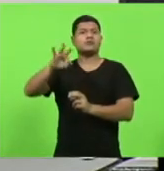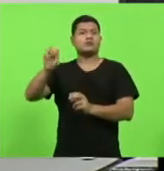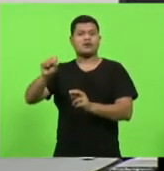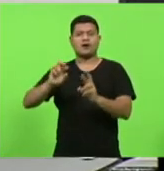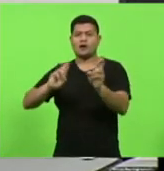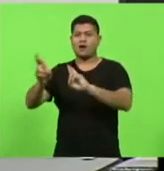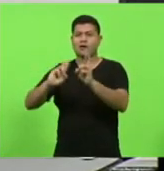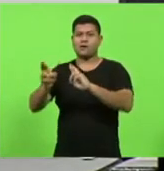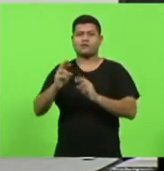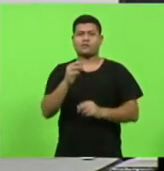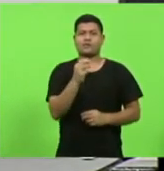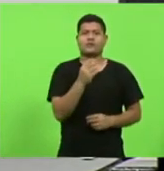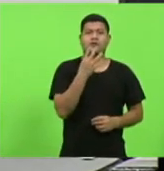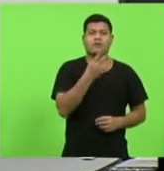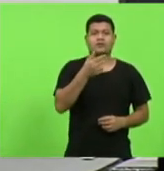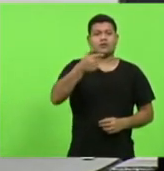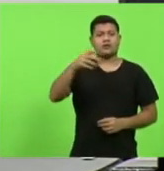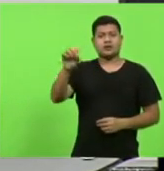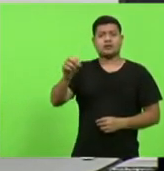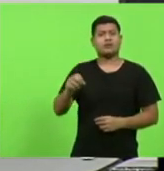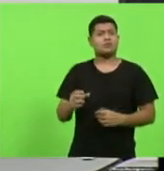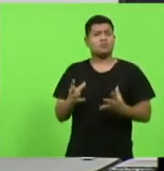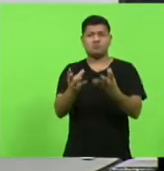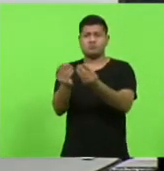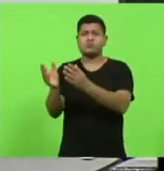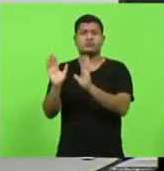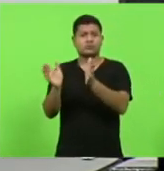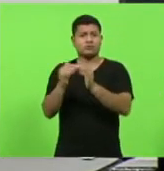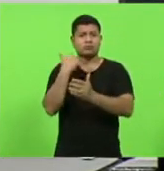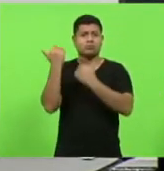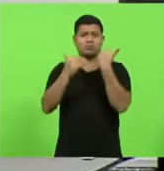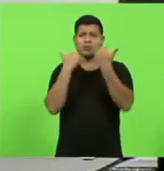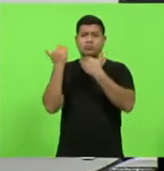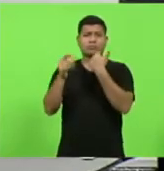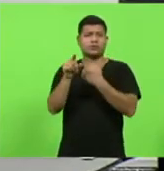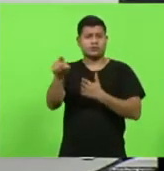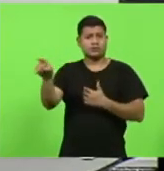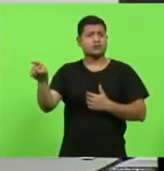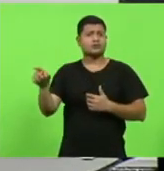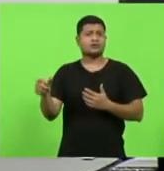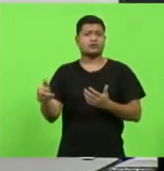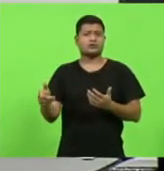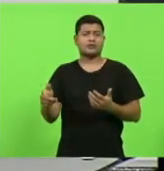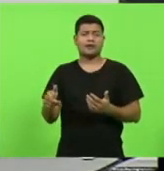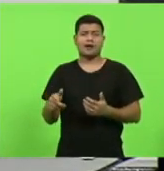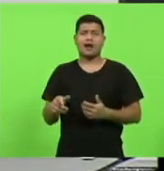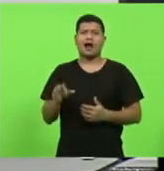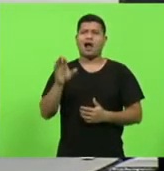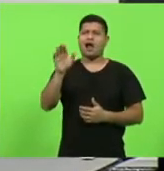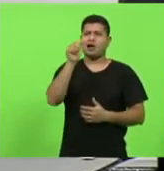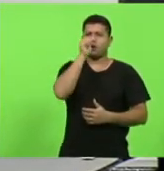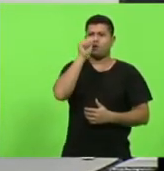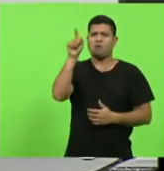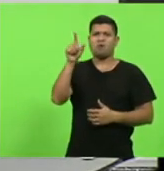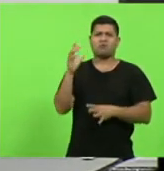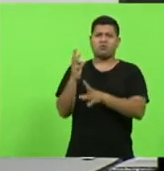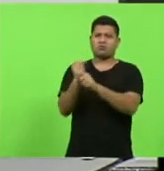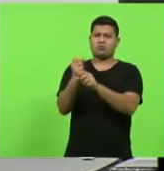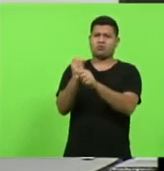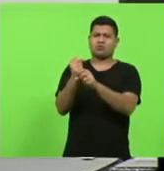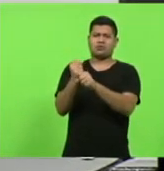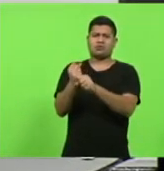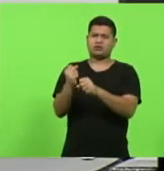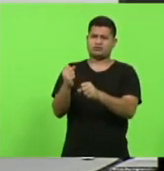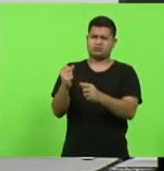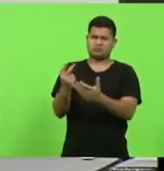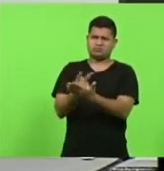BR-470. Olha quantas vidas já nos deixaram aí nessas BRs. Pô, mas o João está errando a matemática. O João acabou de